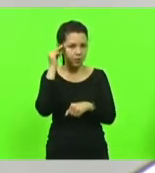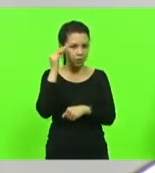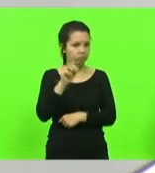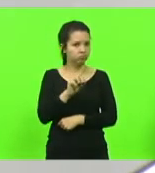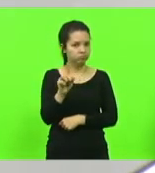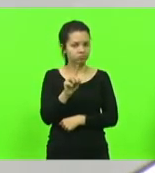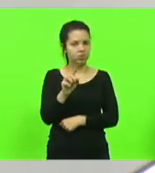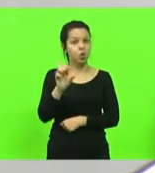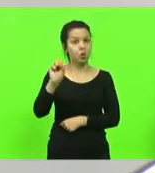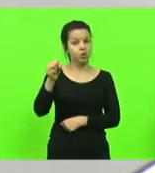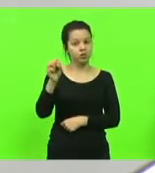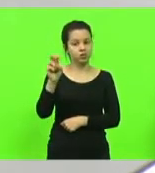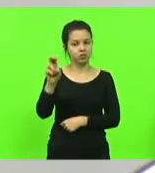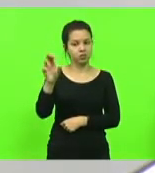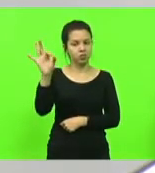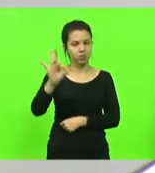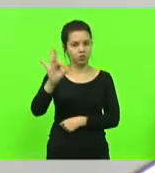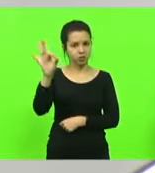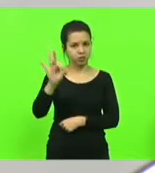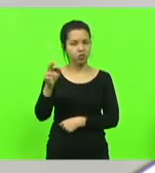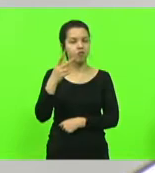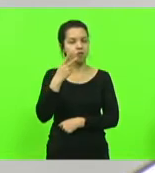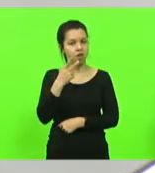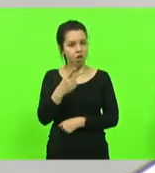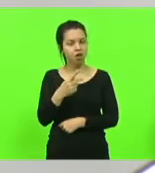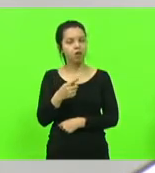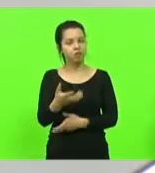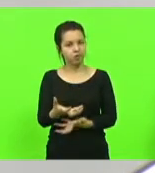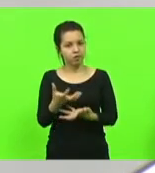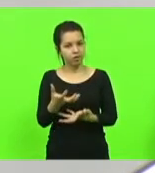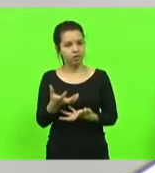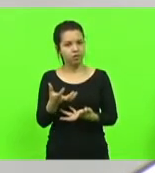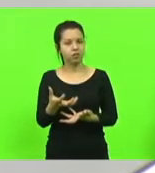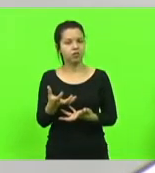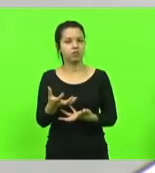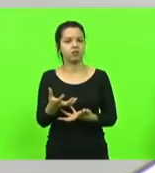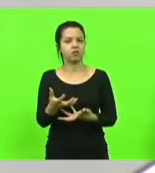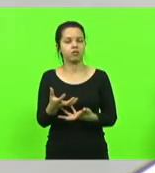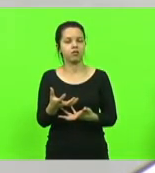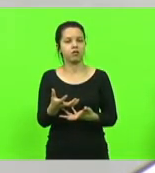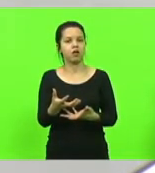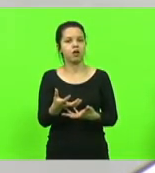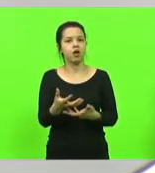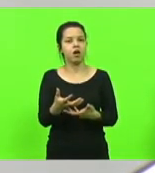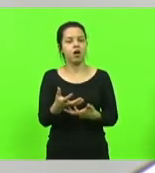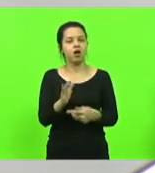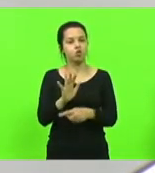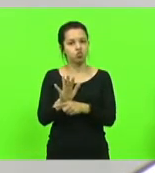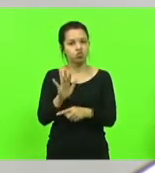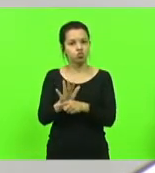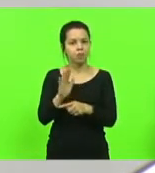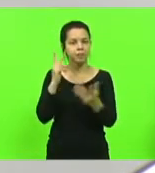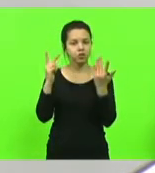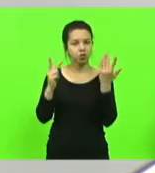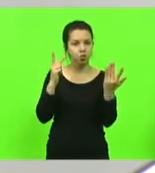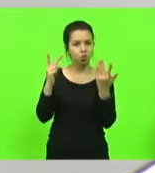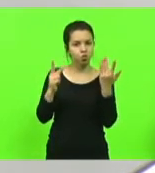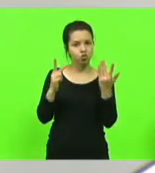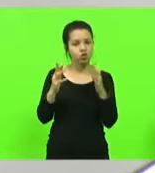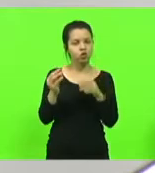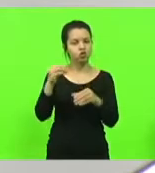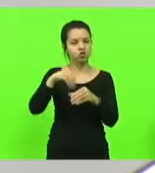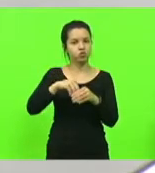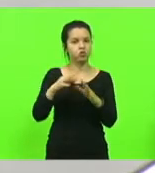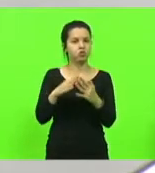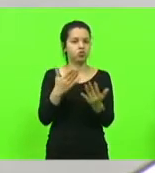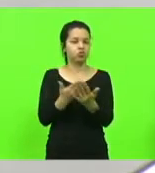85% indicaram que gostariam de contar com o serviço de psicologia na escola. Quero dizer